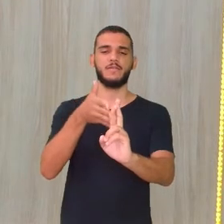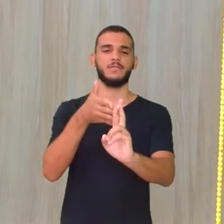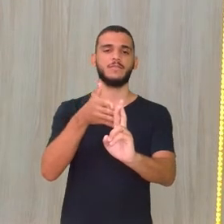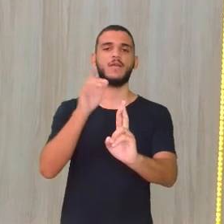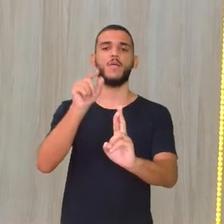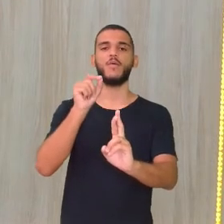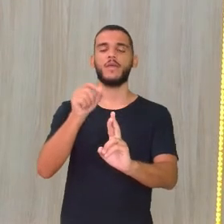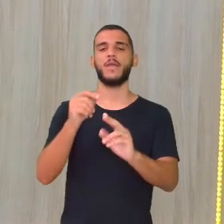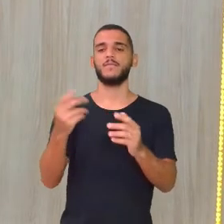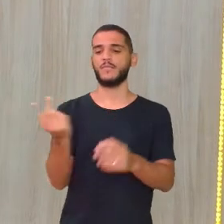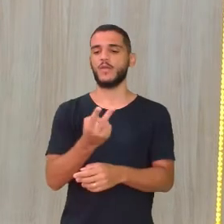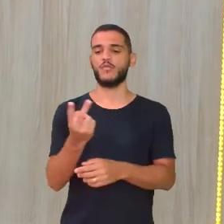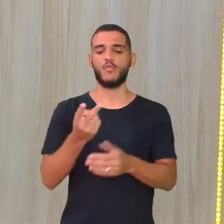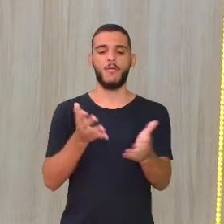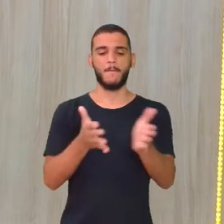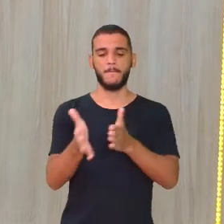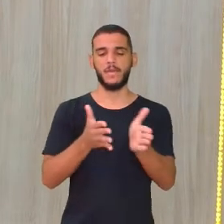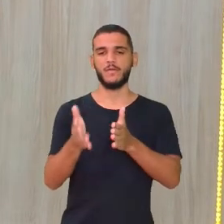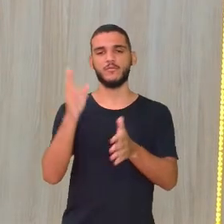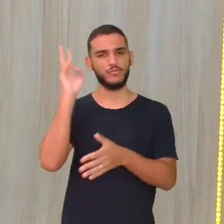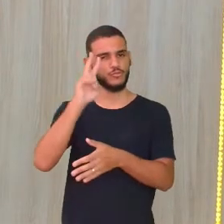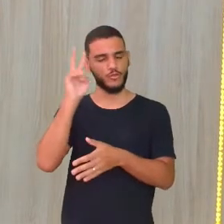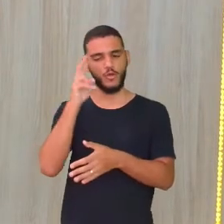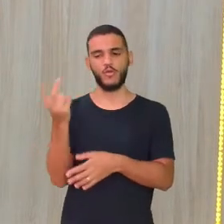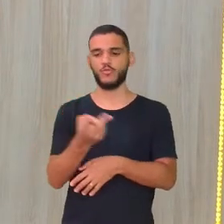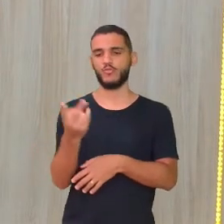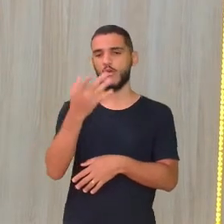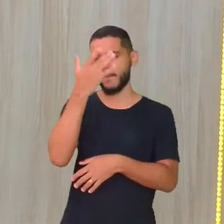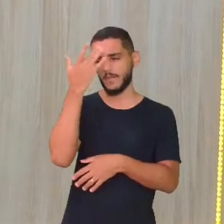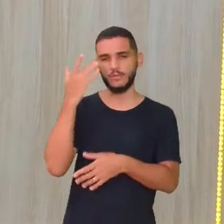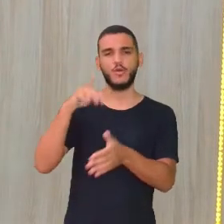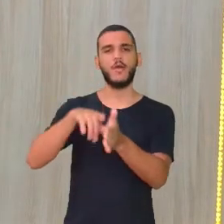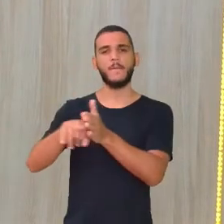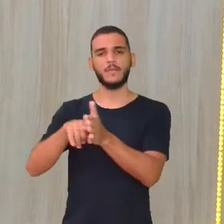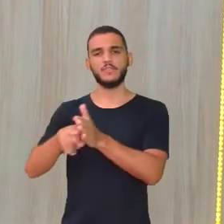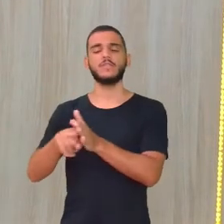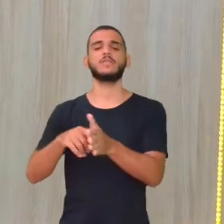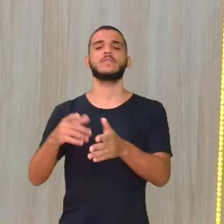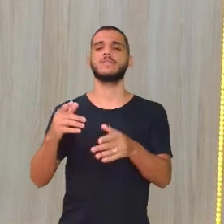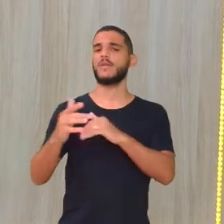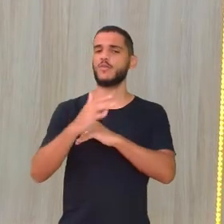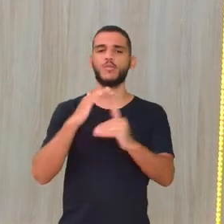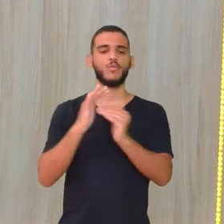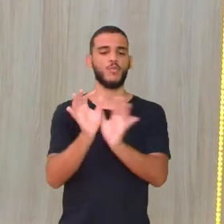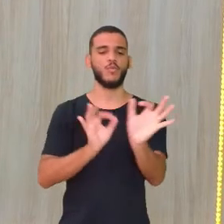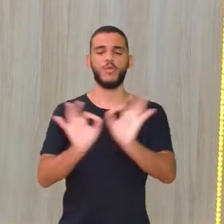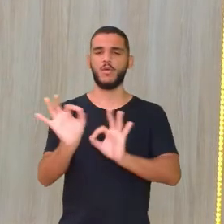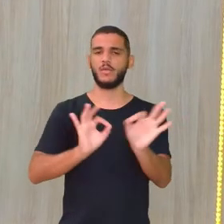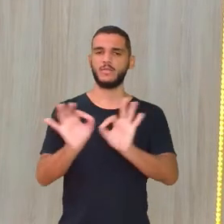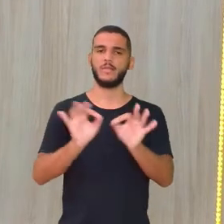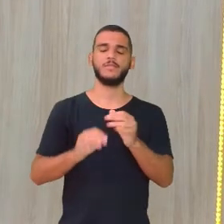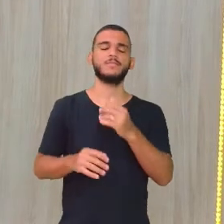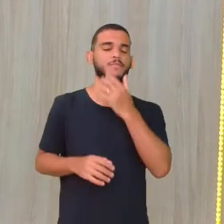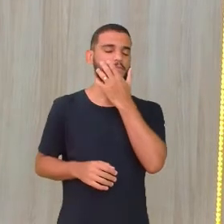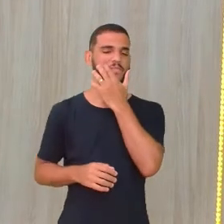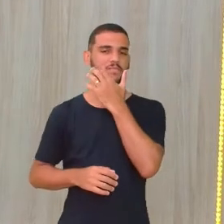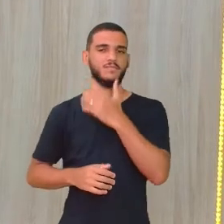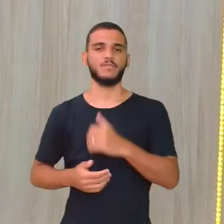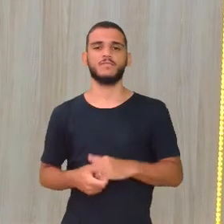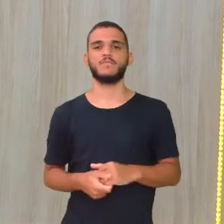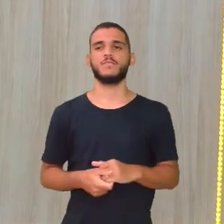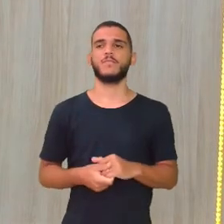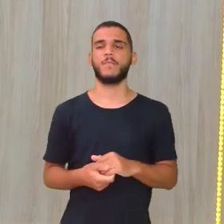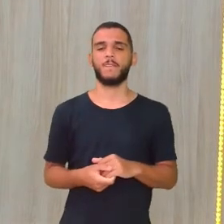aproximar dois momentos históricos, duas pessoas, duas pesquisas, dois fatos, alguma dessas coisas, né? Professora,